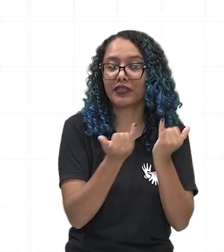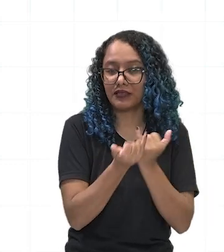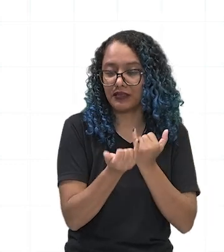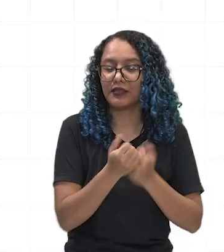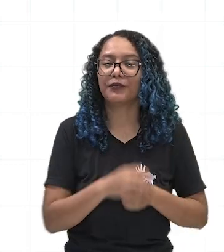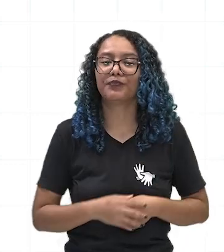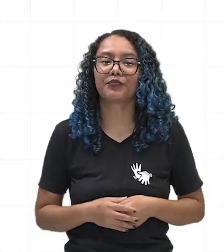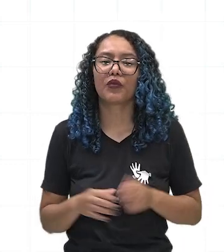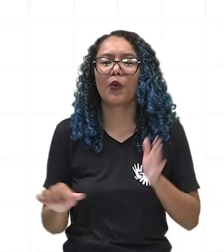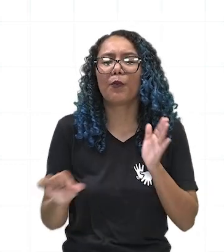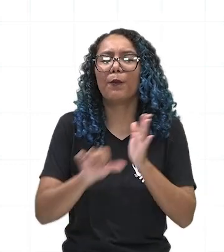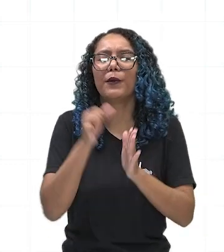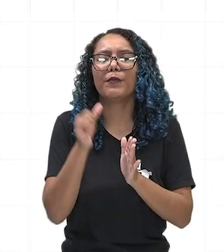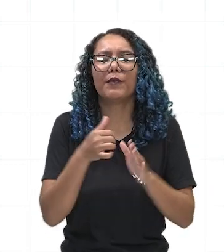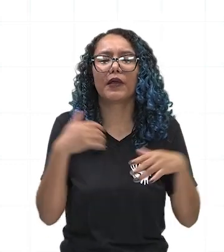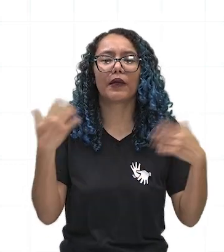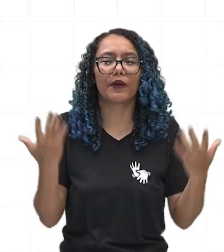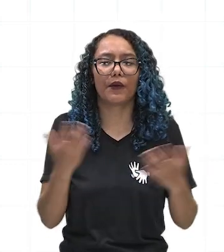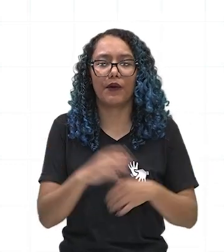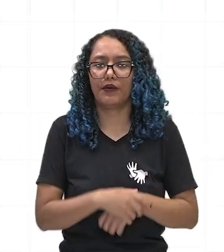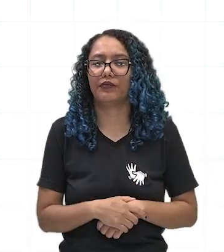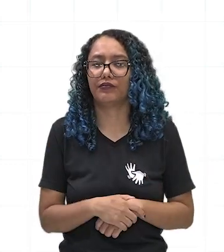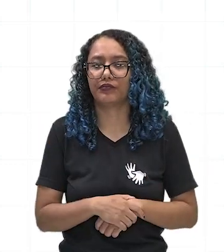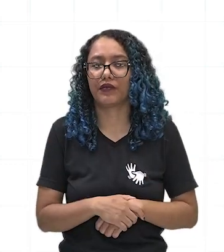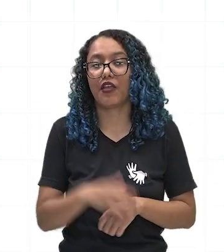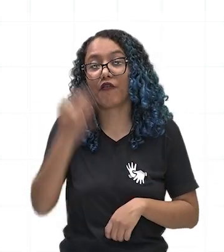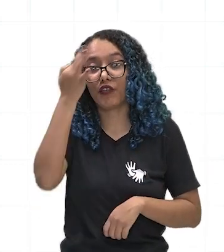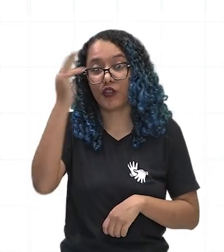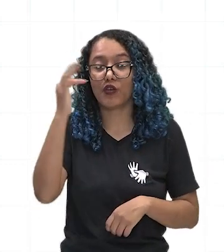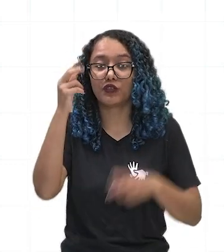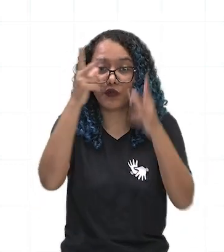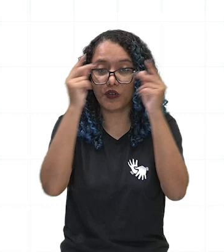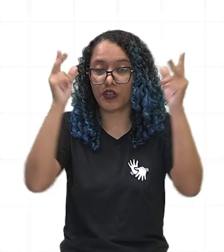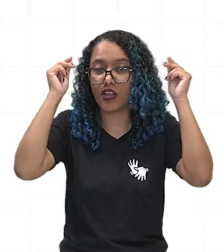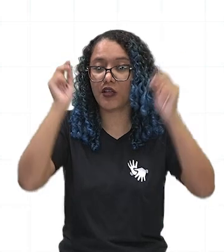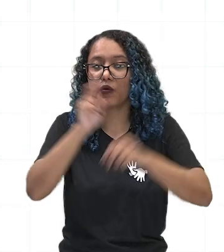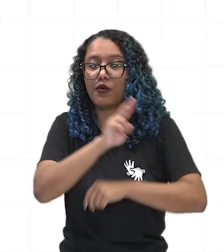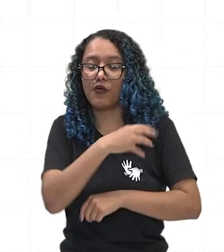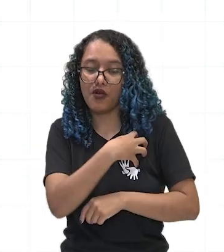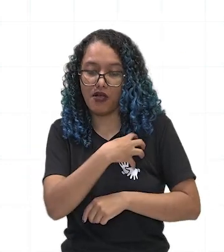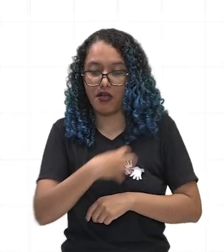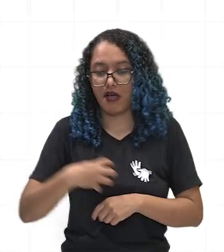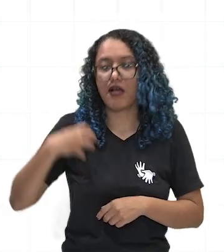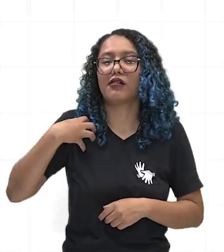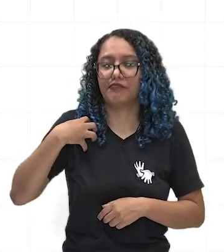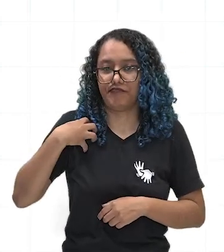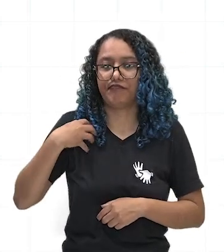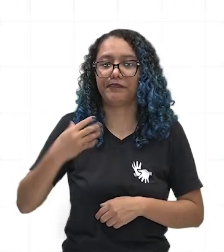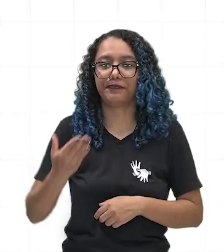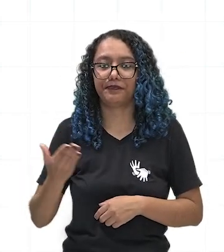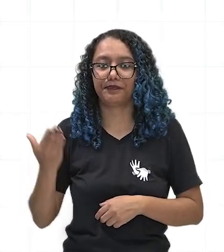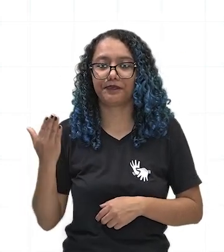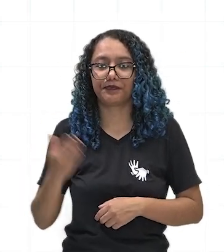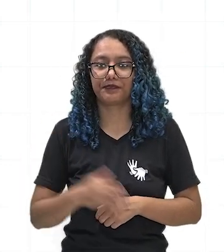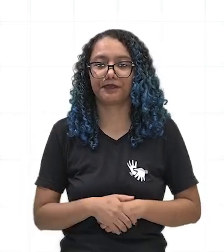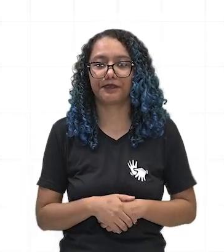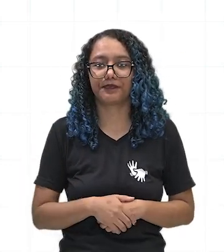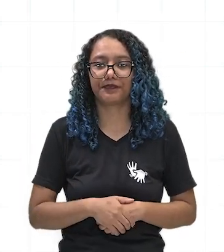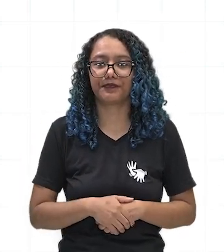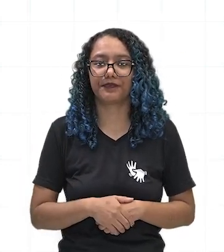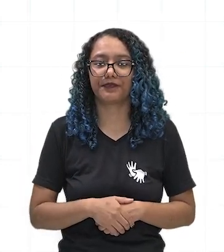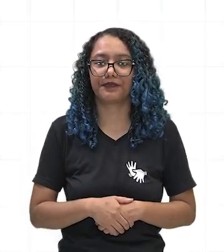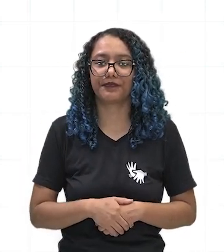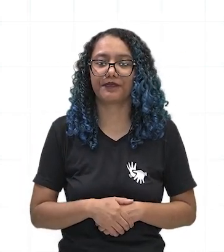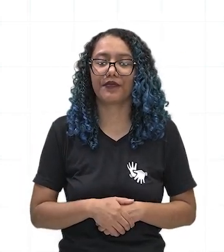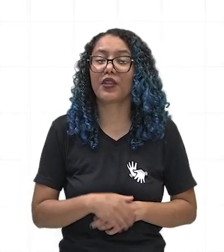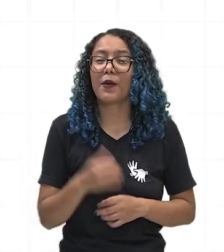dos primeiros foi o filósofo grego chamado Aristóteles. Então esse filósofo que você observa aí,